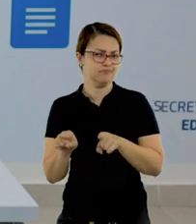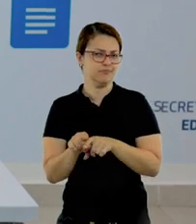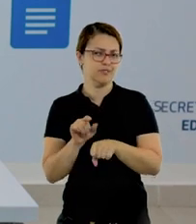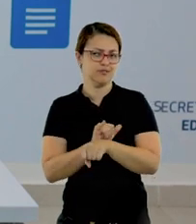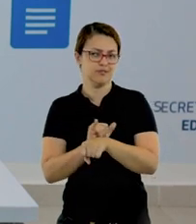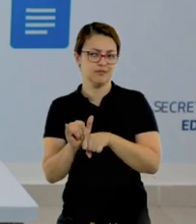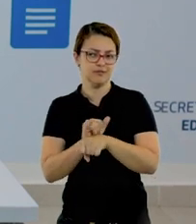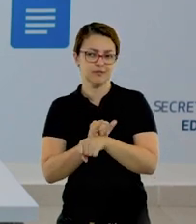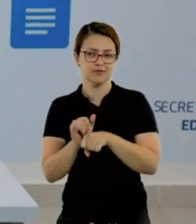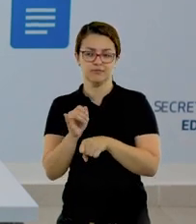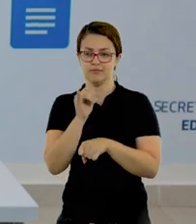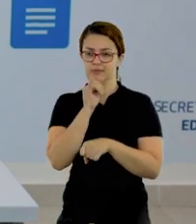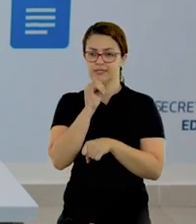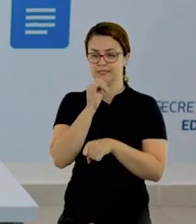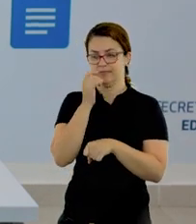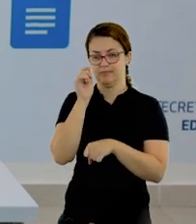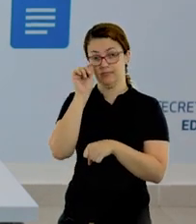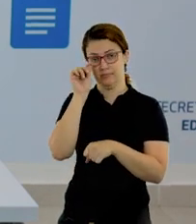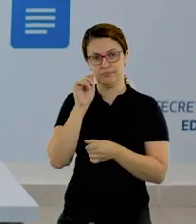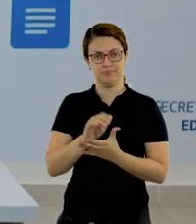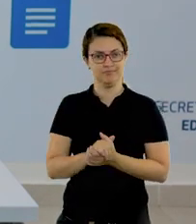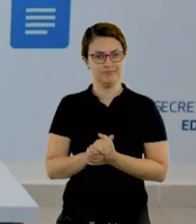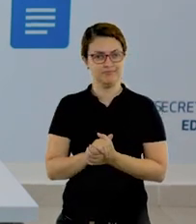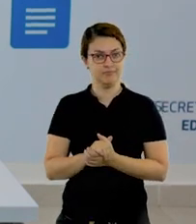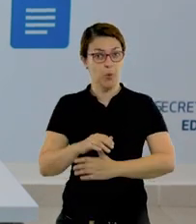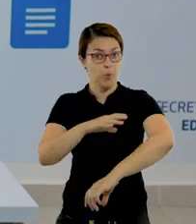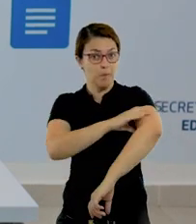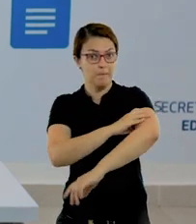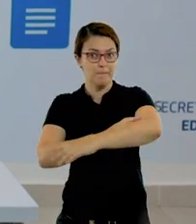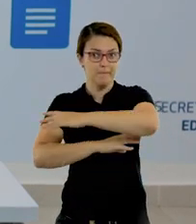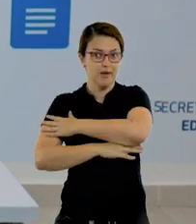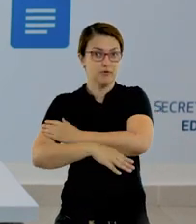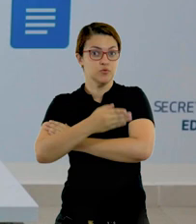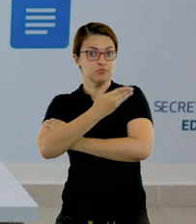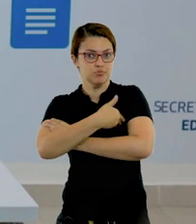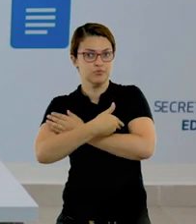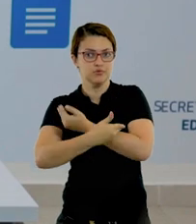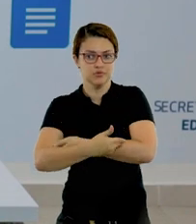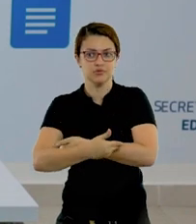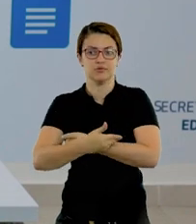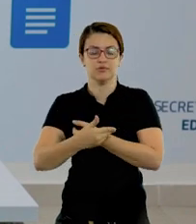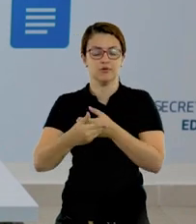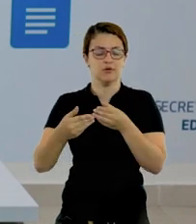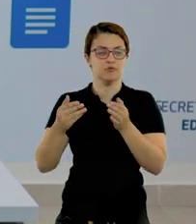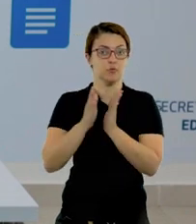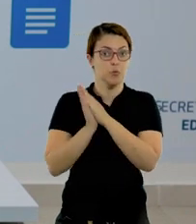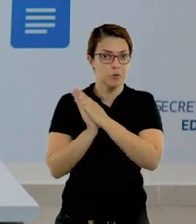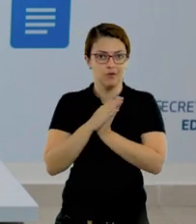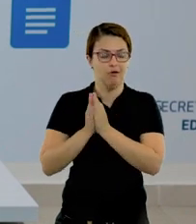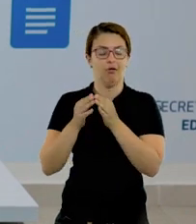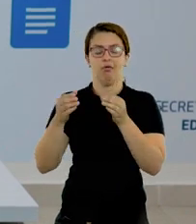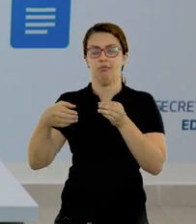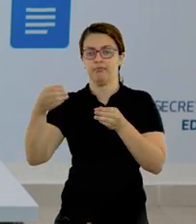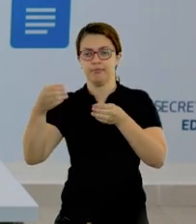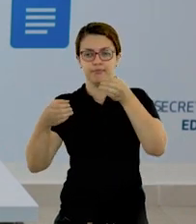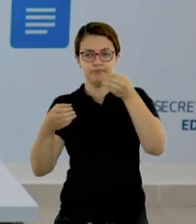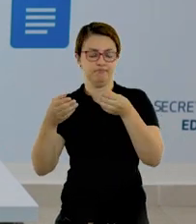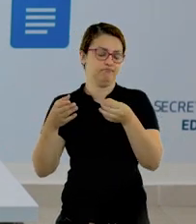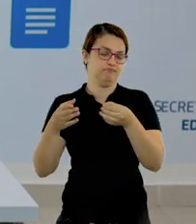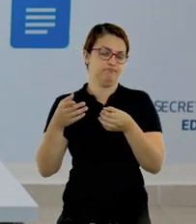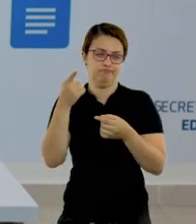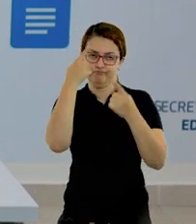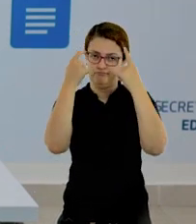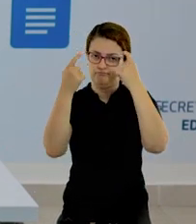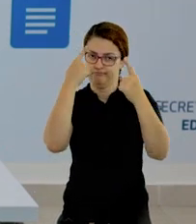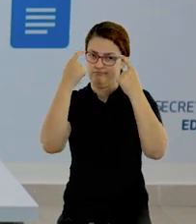criar algumas possibilidades, ele tirar simplesmente os bracinhos do boneco e fazer só com rolo de papel, acrescentar uma espadinha, vai